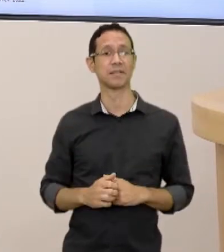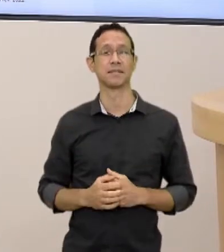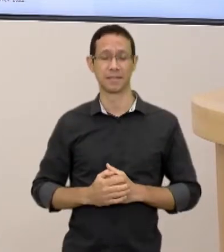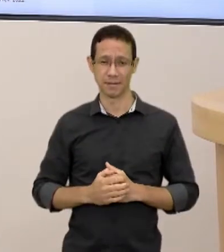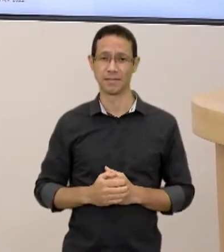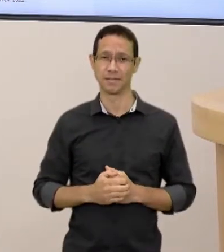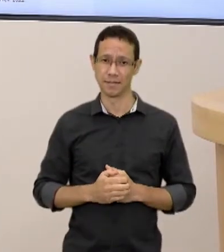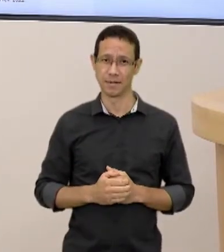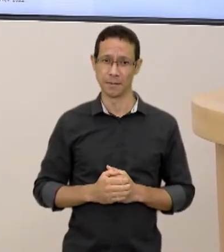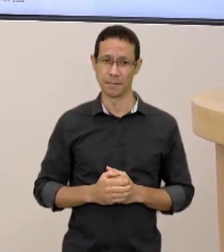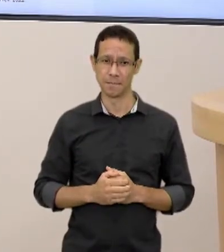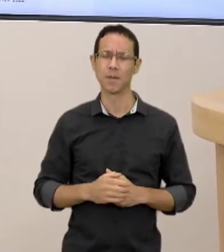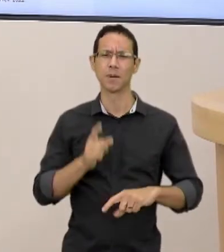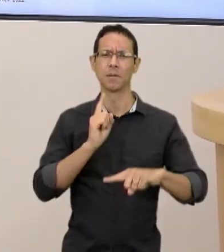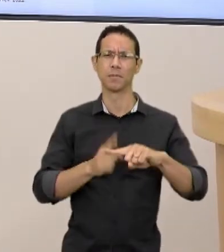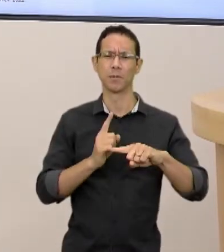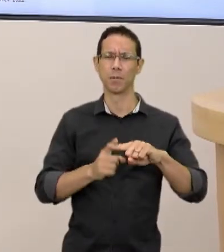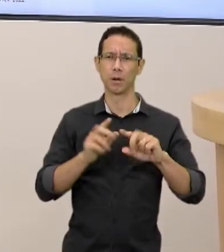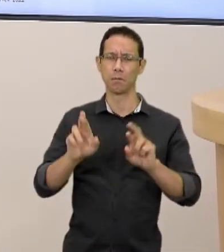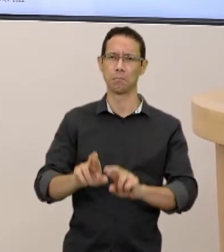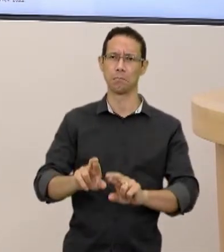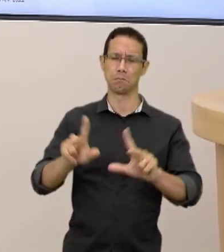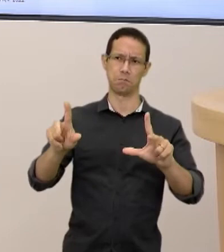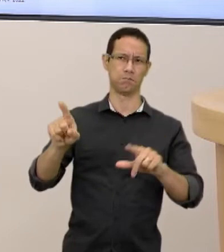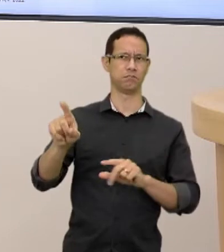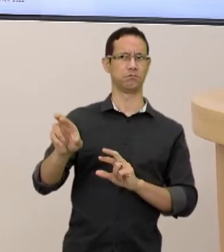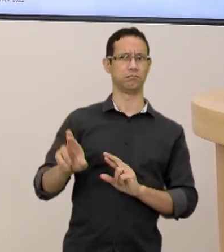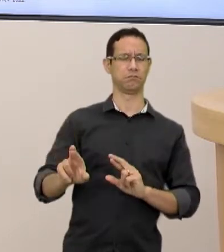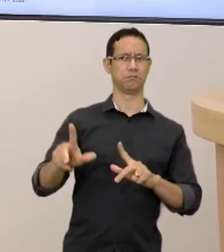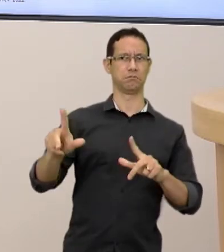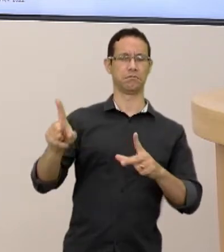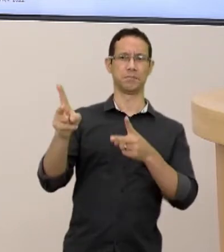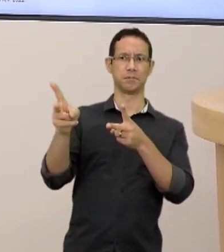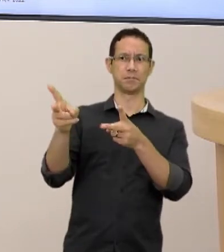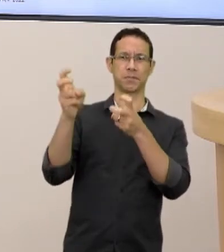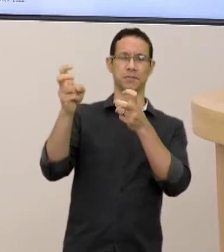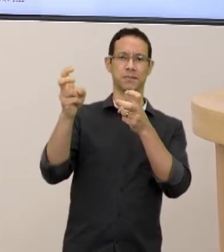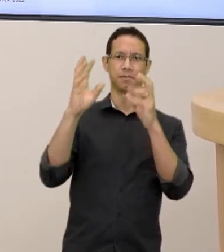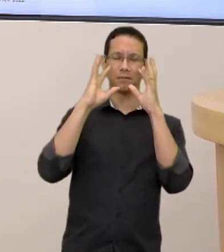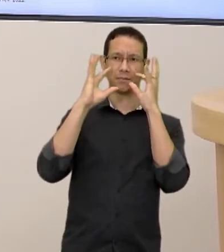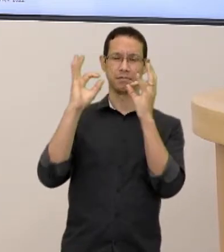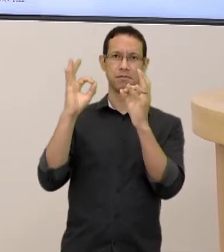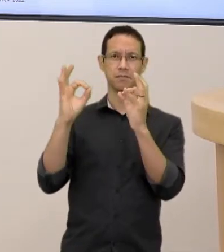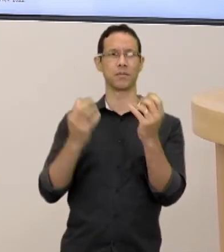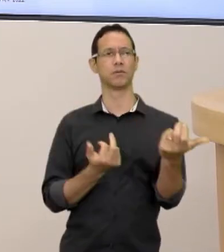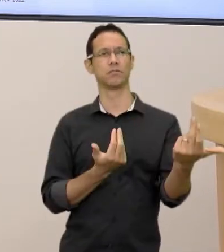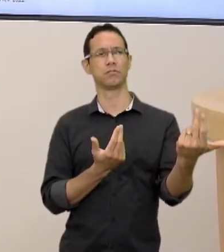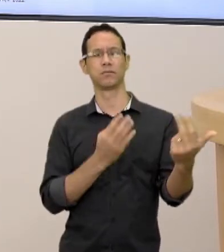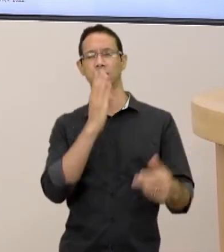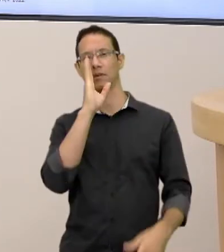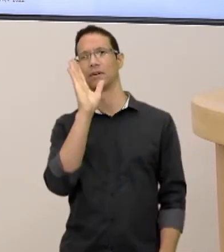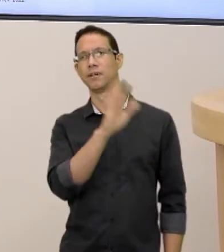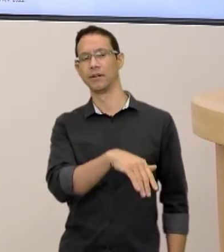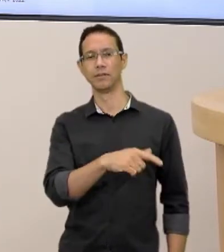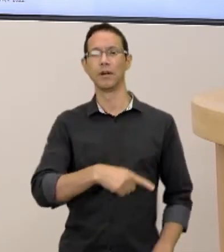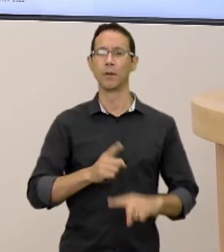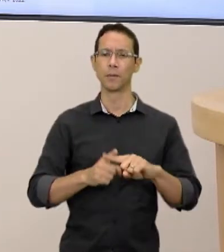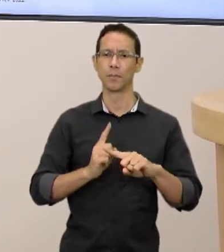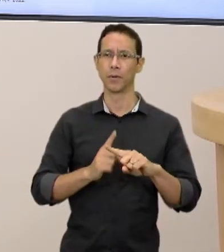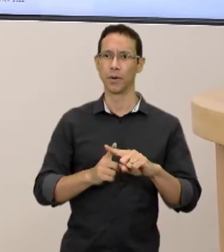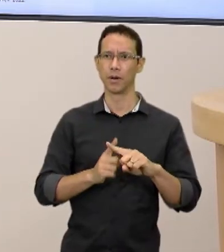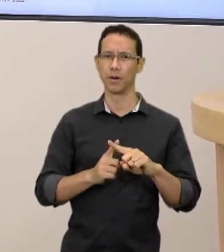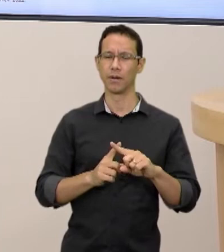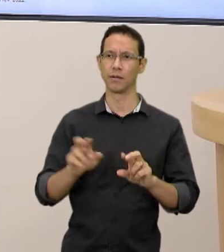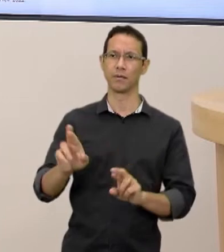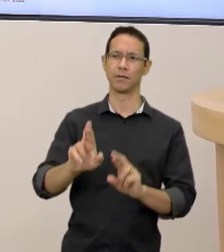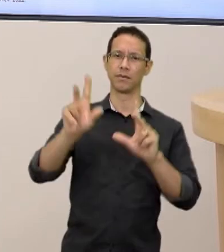possibilidades, né? Então, por que será que o diferente chama mais atenção do semelhante, né? E porque geralmente o diferente